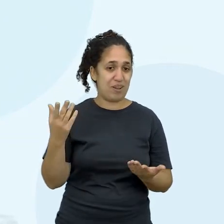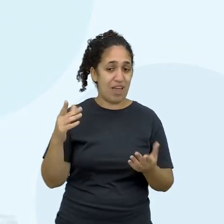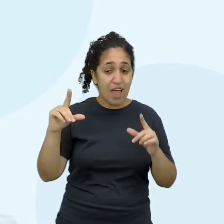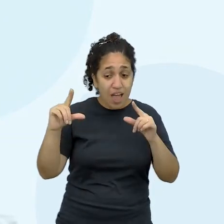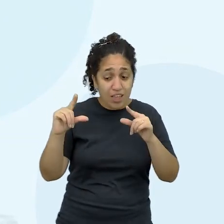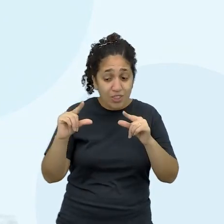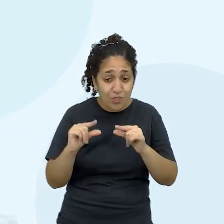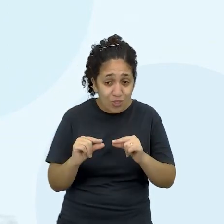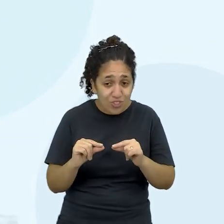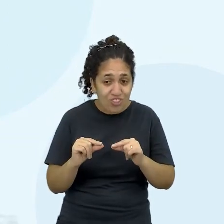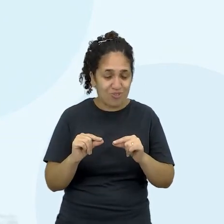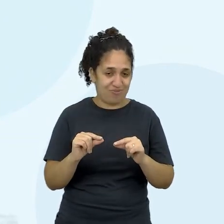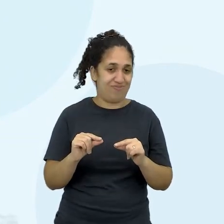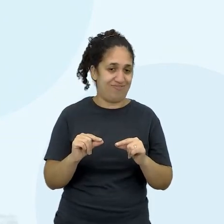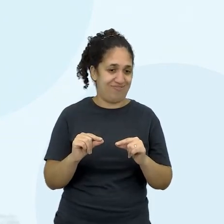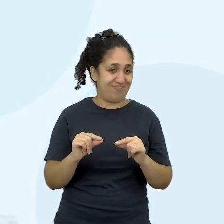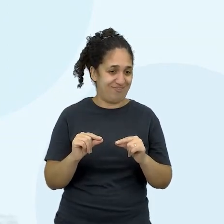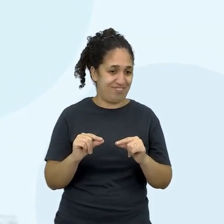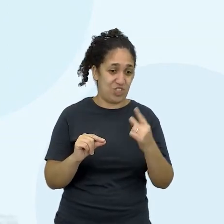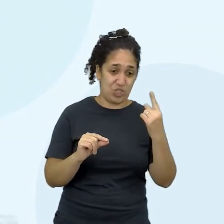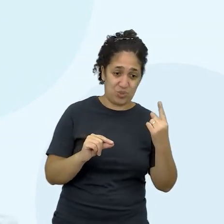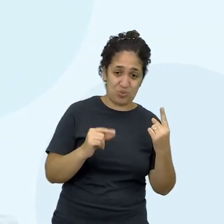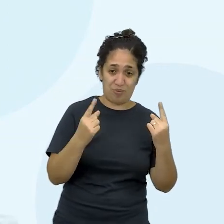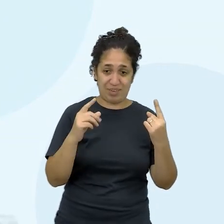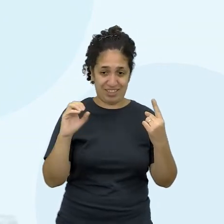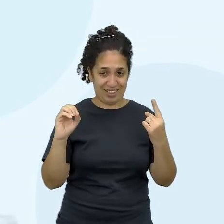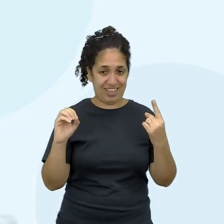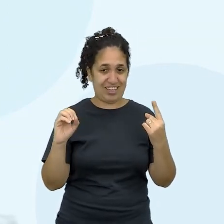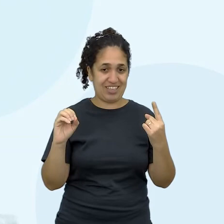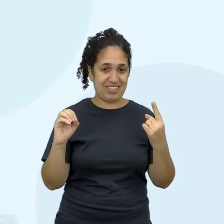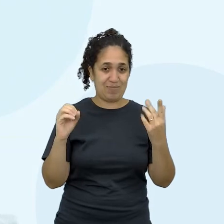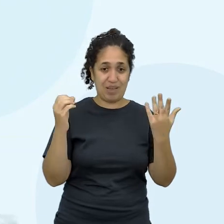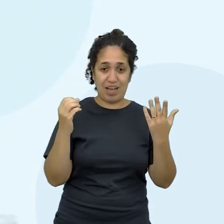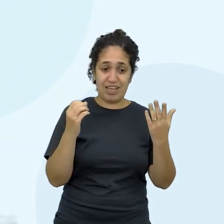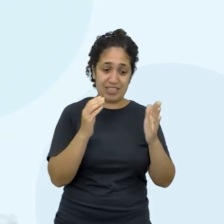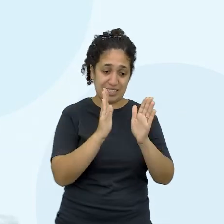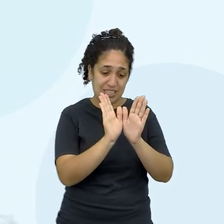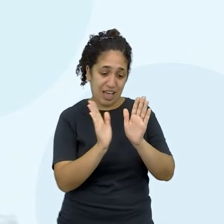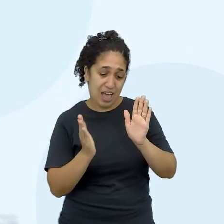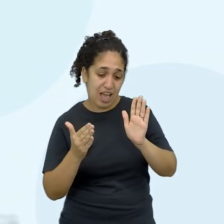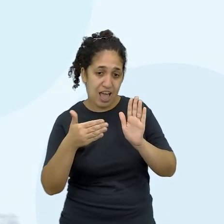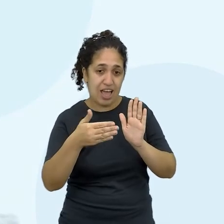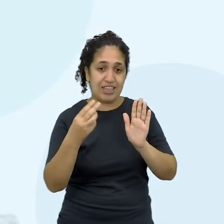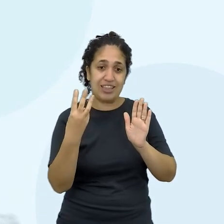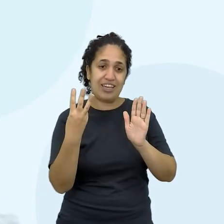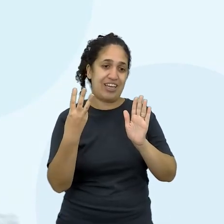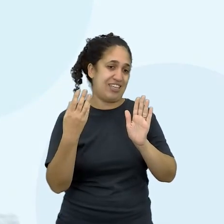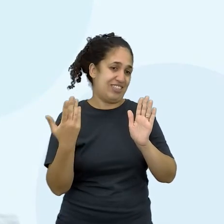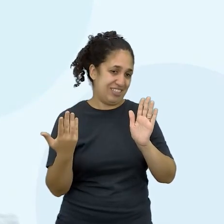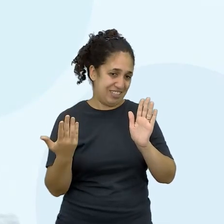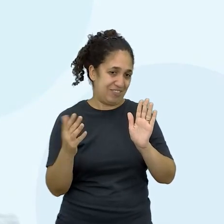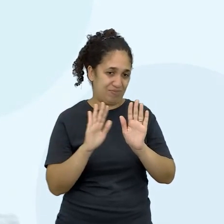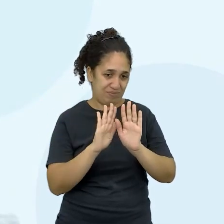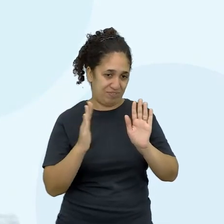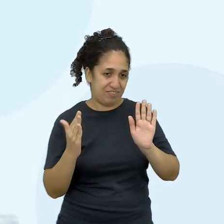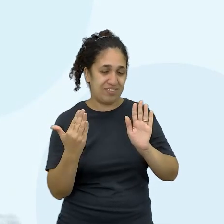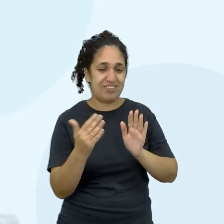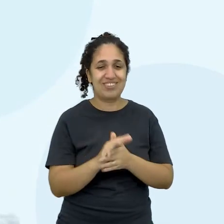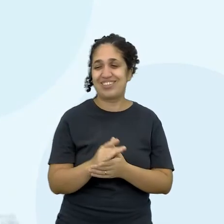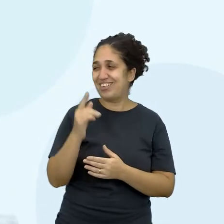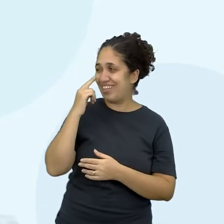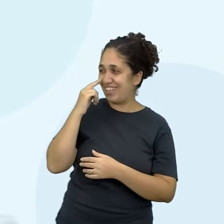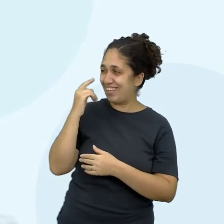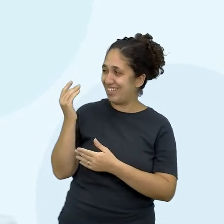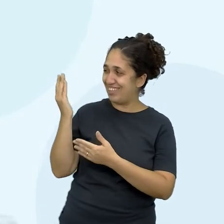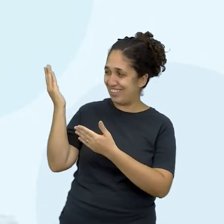reduziu na escala de 1 para 10, mas em 3 dimensões. A mesma coisa acontece com a área, tá bom? E por falar disso,